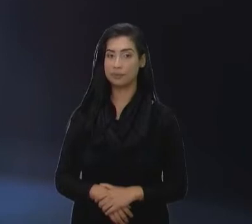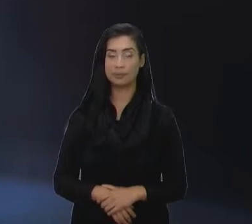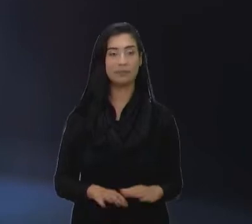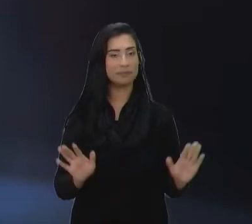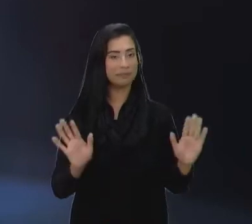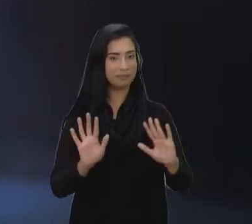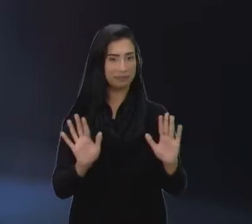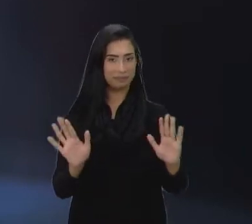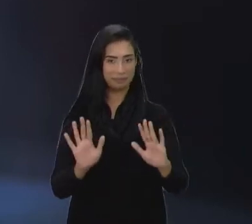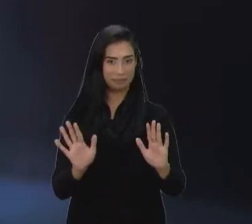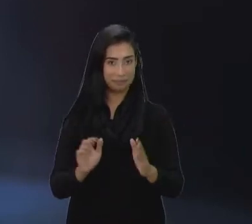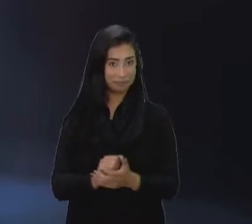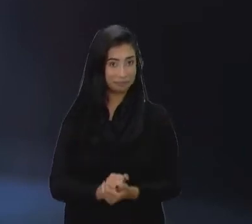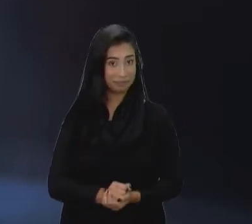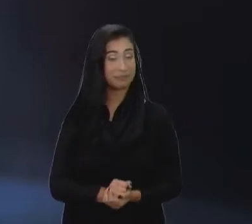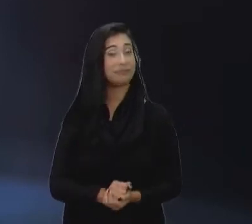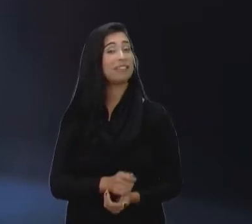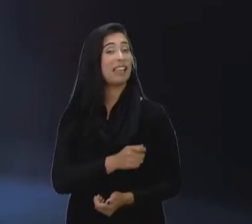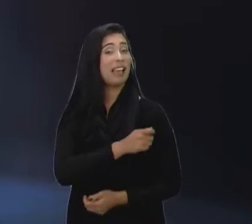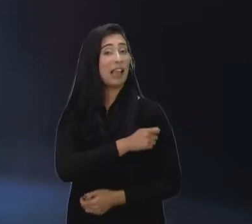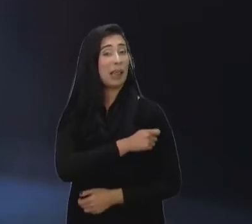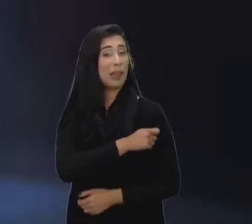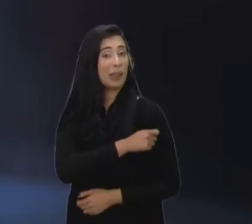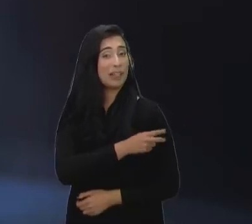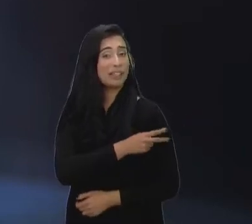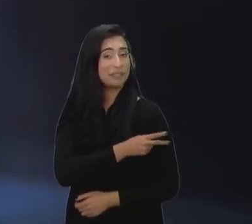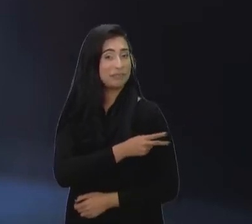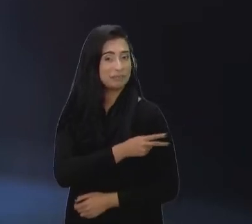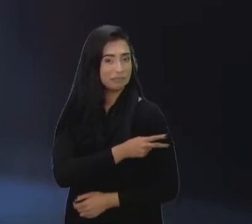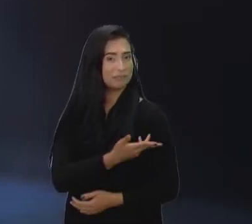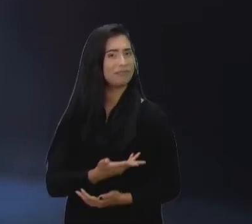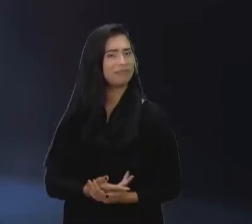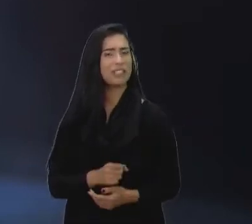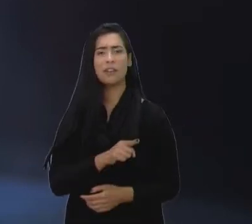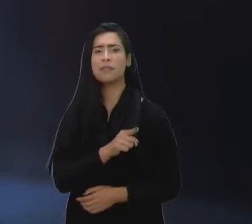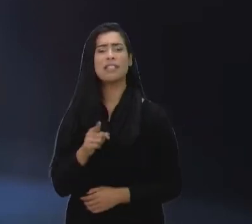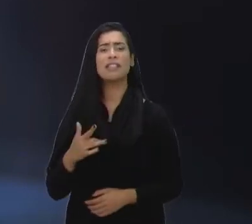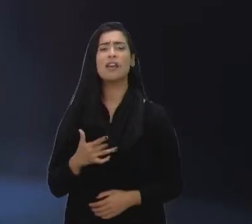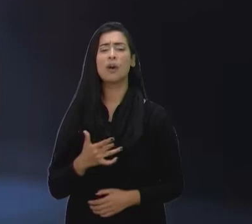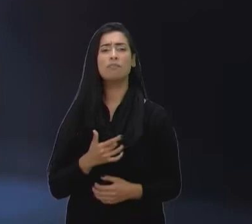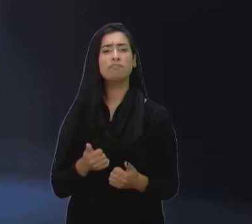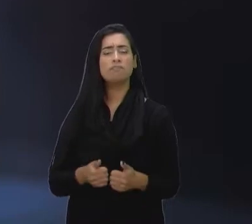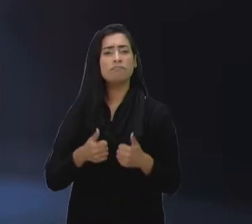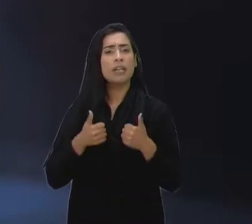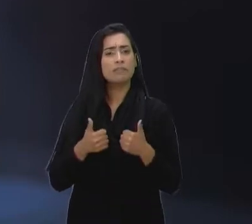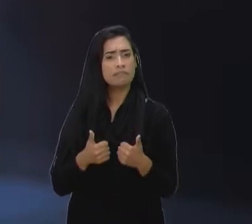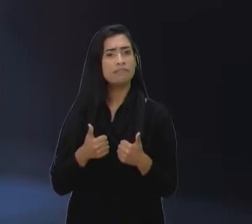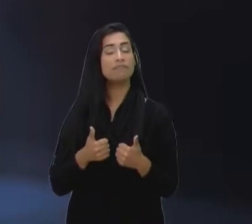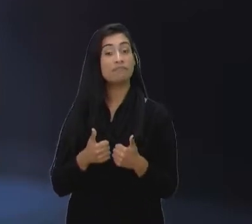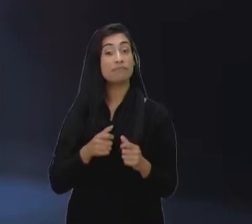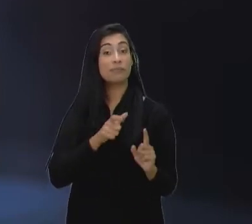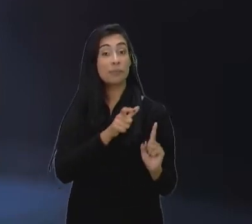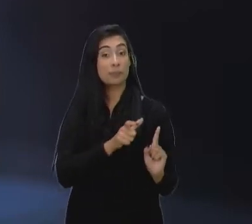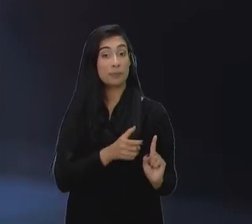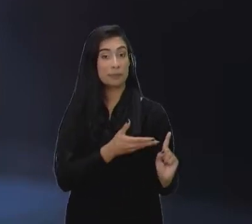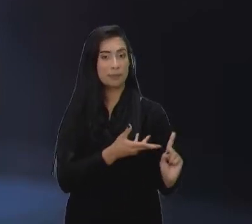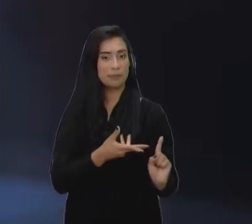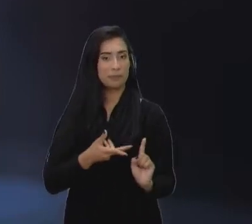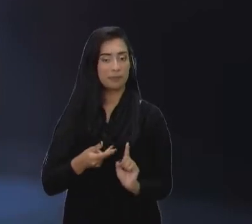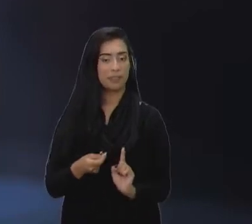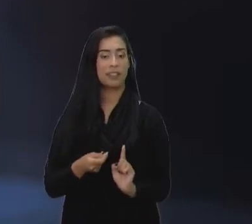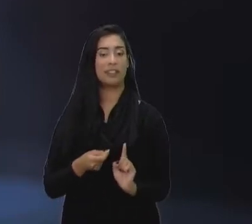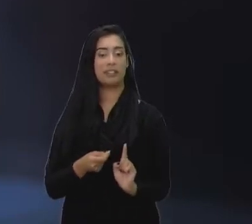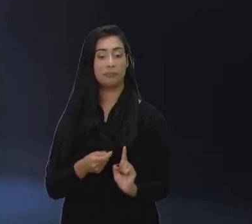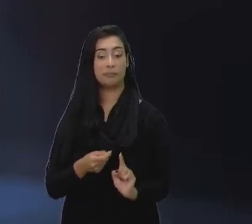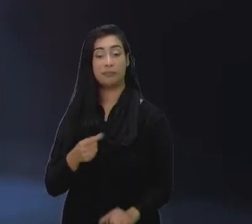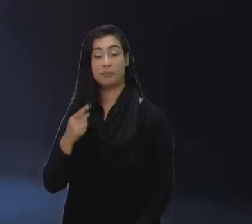Olá, estudante da segunda série, tudo bem com vocês? Eu espero sinceramente que sim. Eu sou a professora Silene Félix e nós estamos